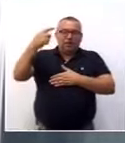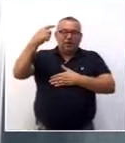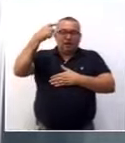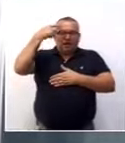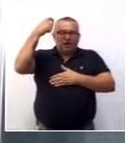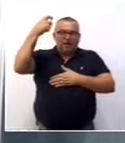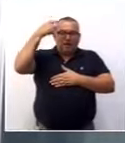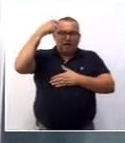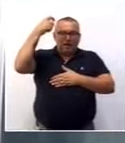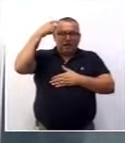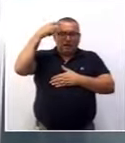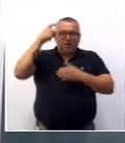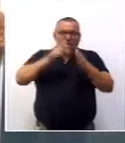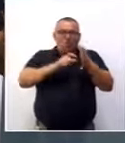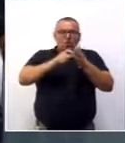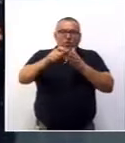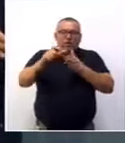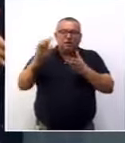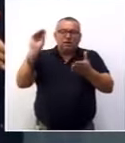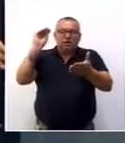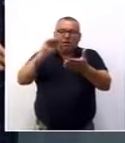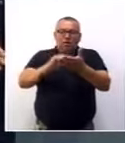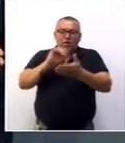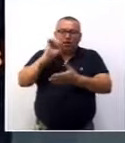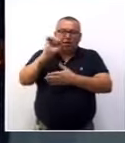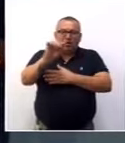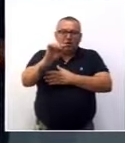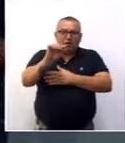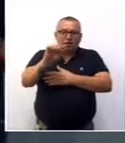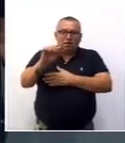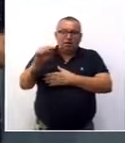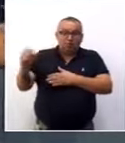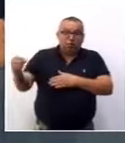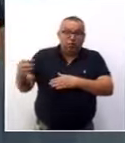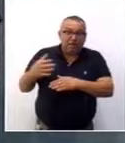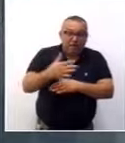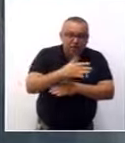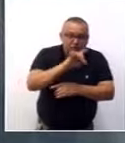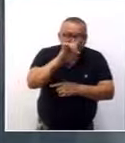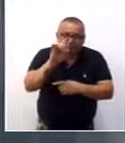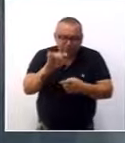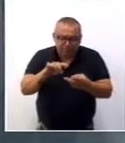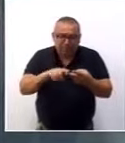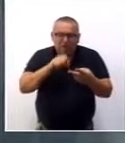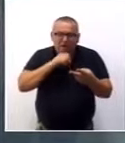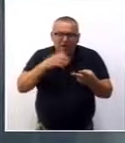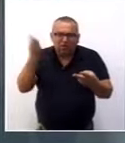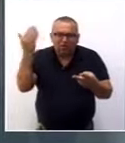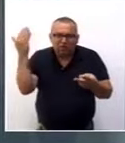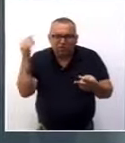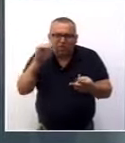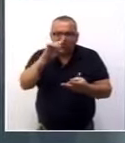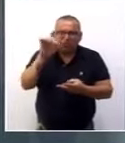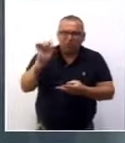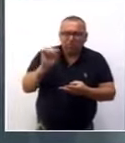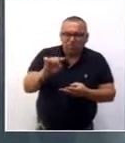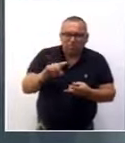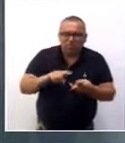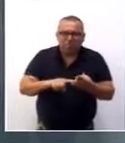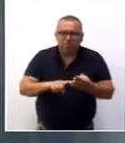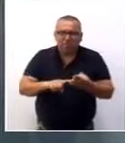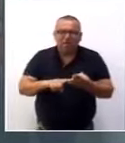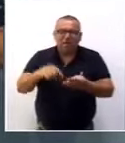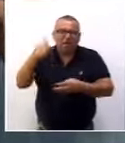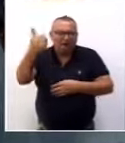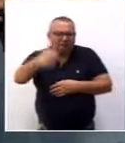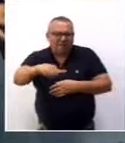que está colocado ali? É um conceito moderno? É um conceito antigo? É a variação das